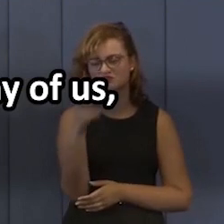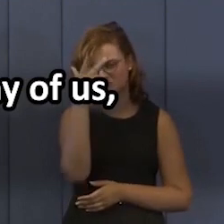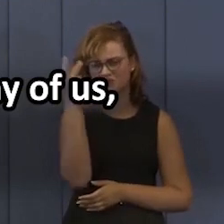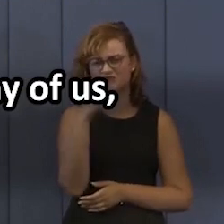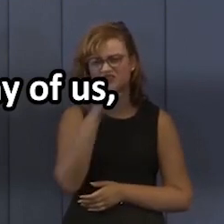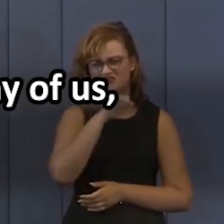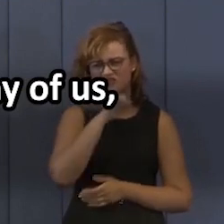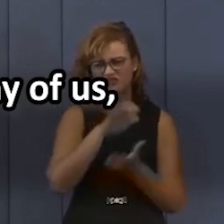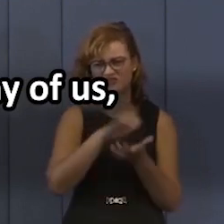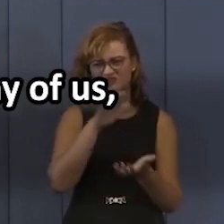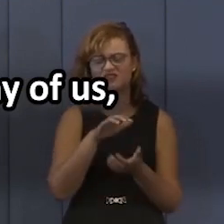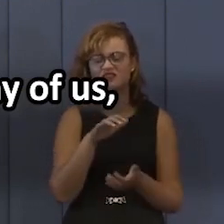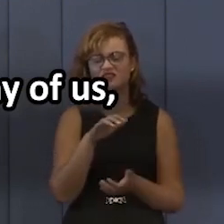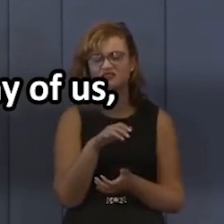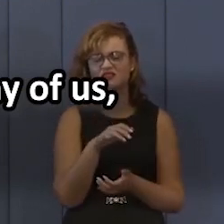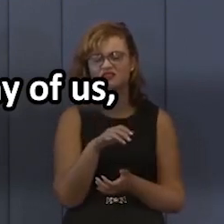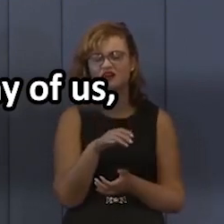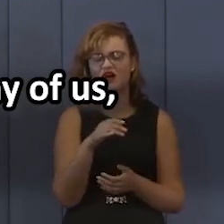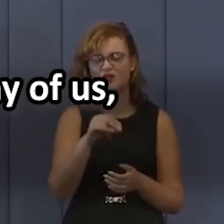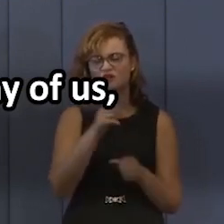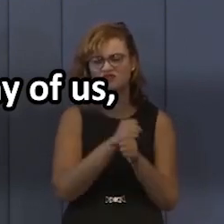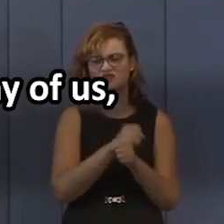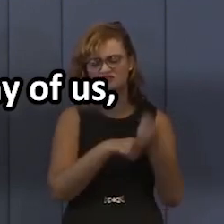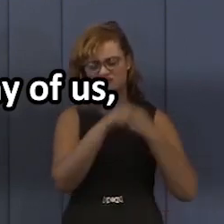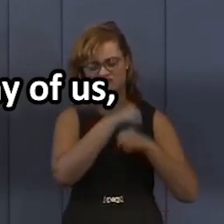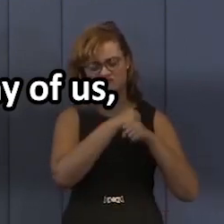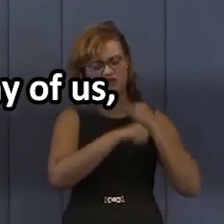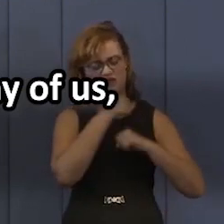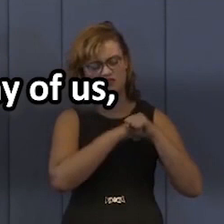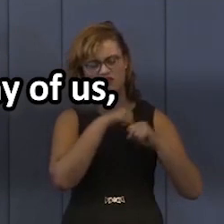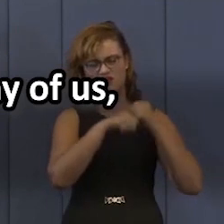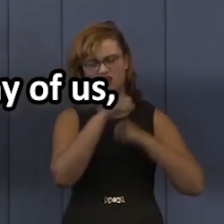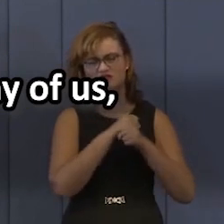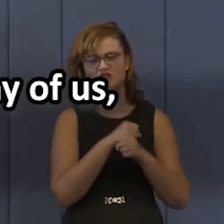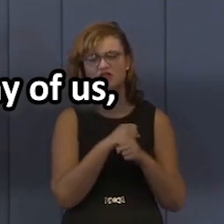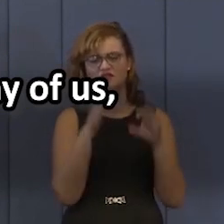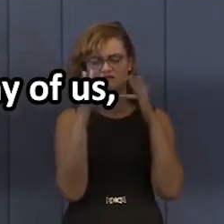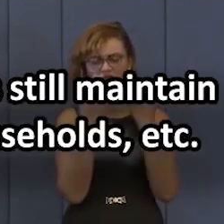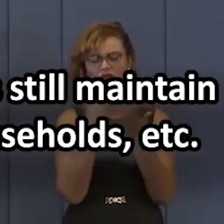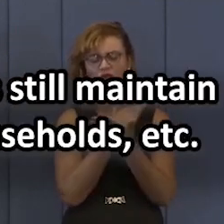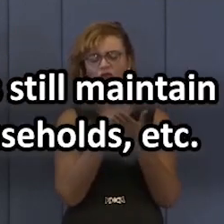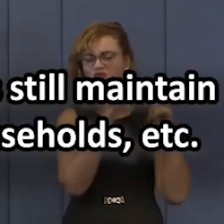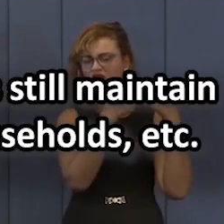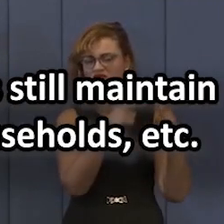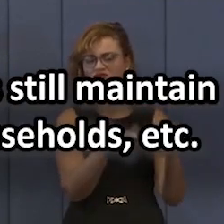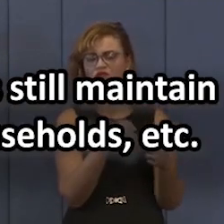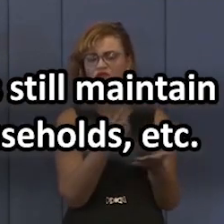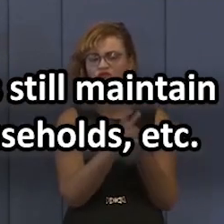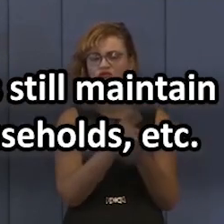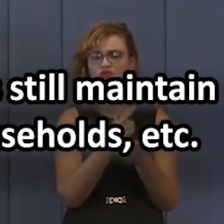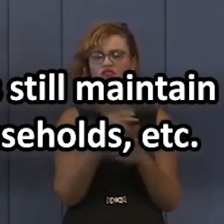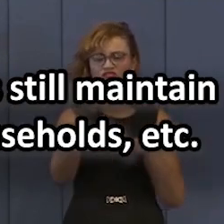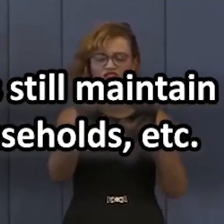visualmente muitos de nós, principalmente os mais velhos, puderam ter algumas décadas atrás, e algumas